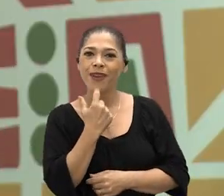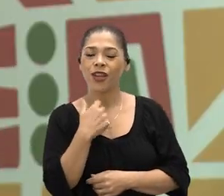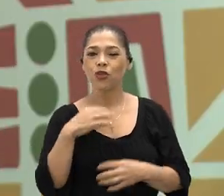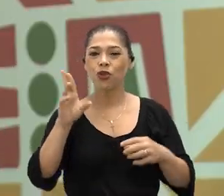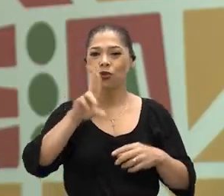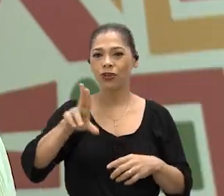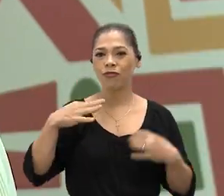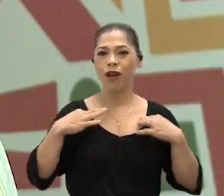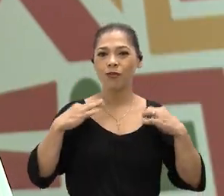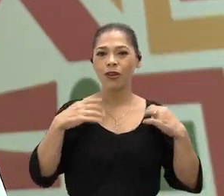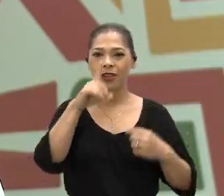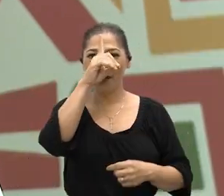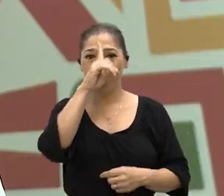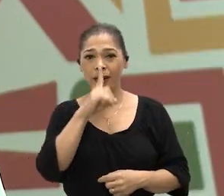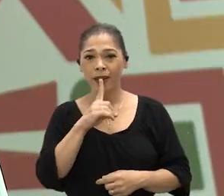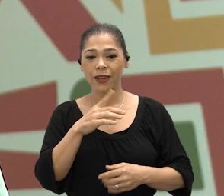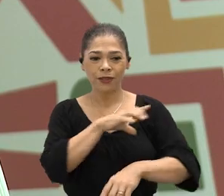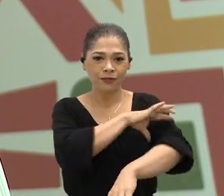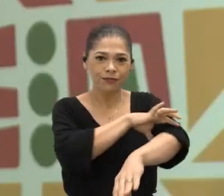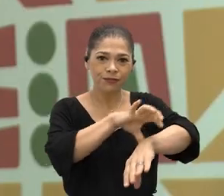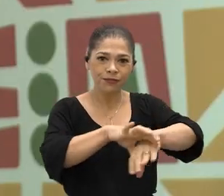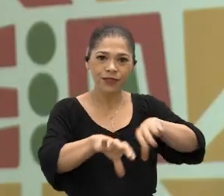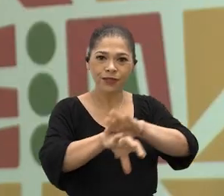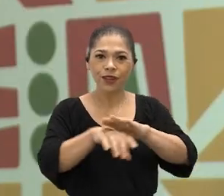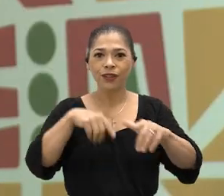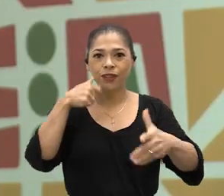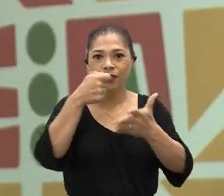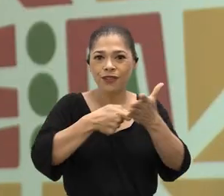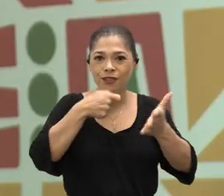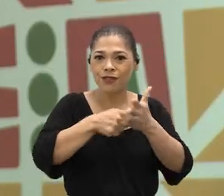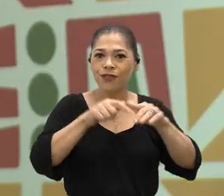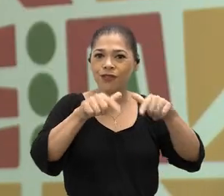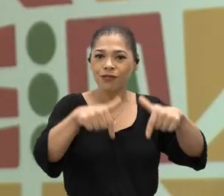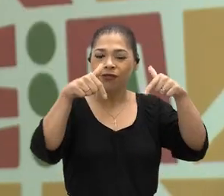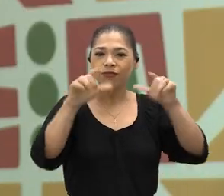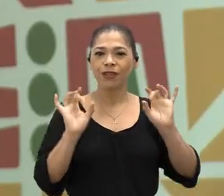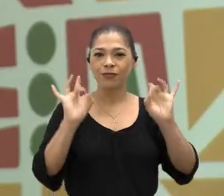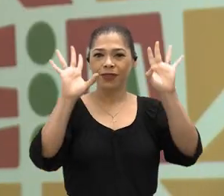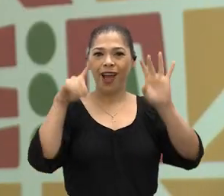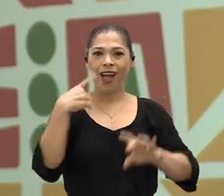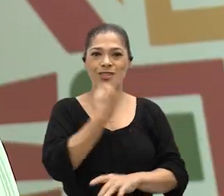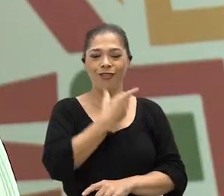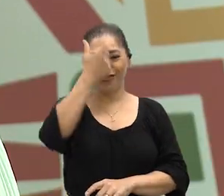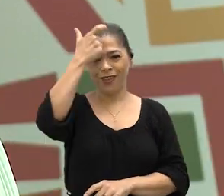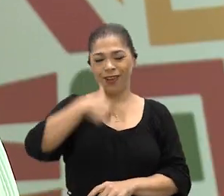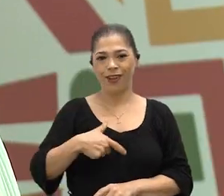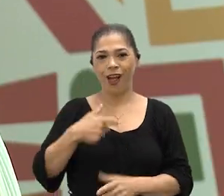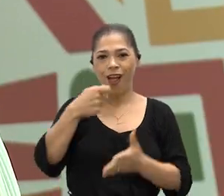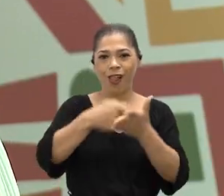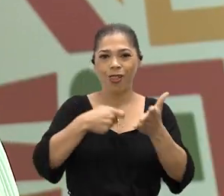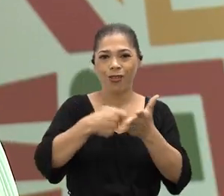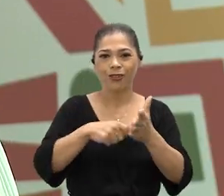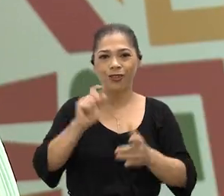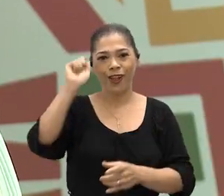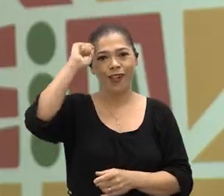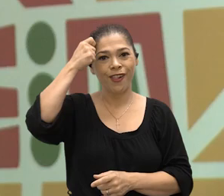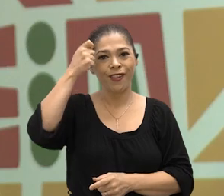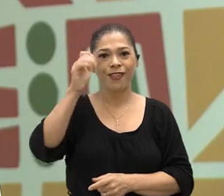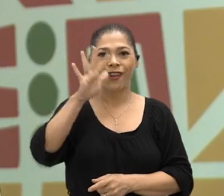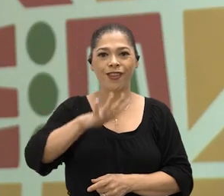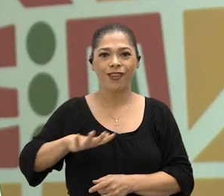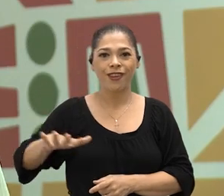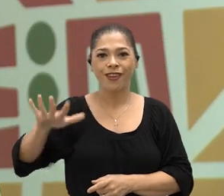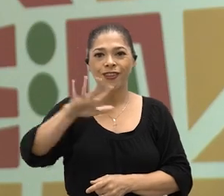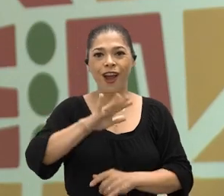aqui com uma blusa amarela de mangas compridas de uma causa muito Nobre a nossa a causa da negritude